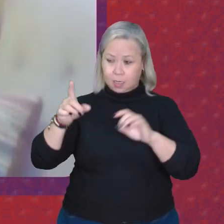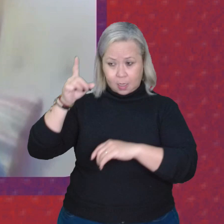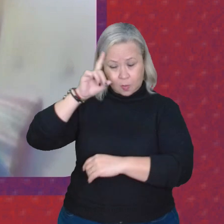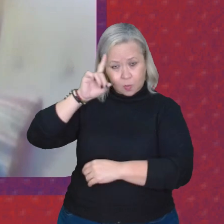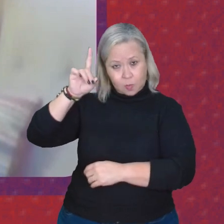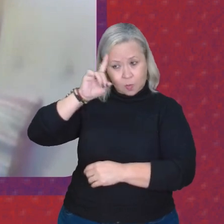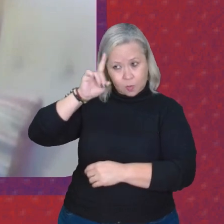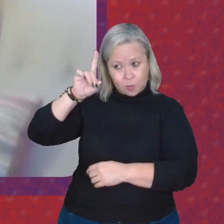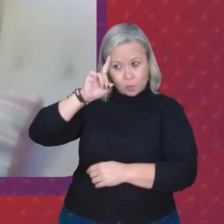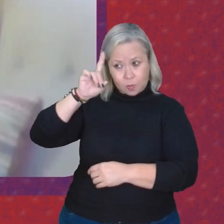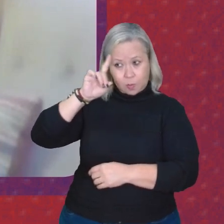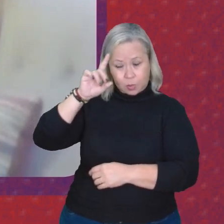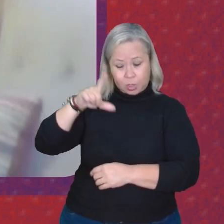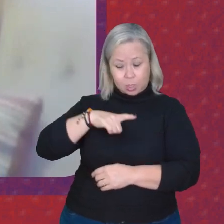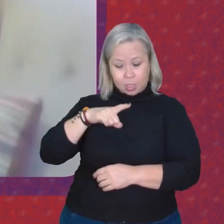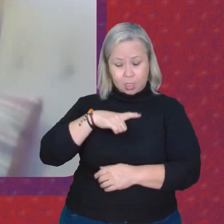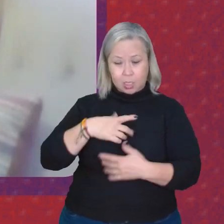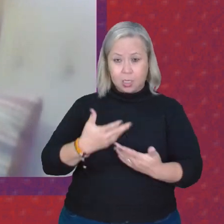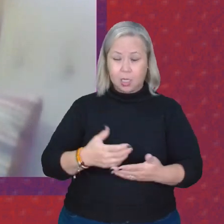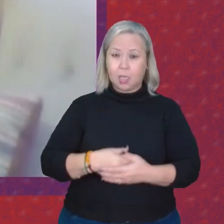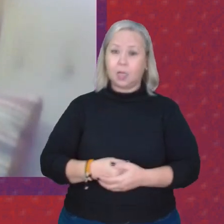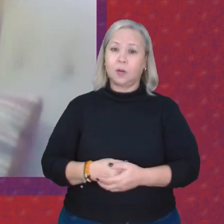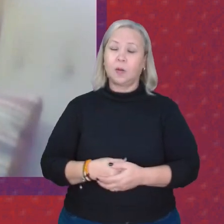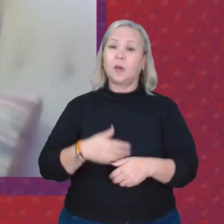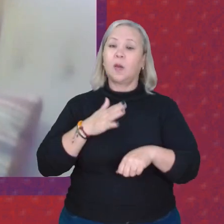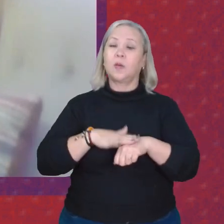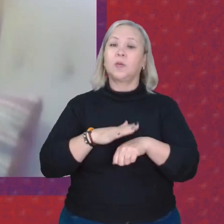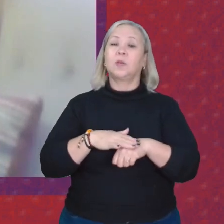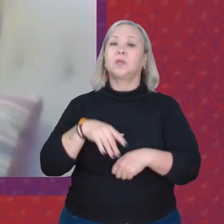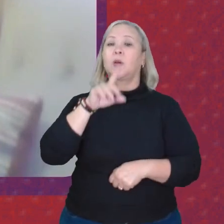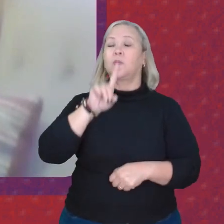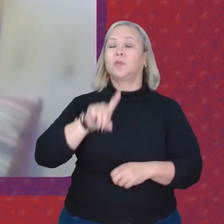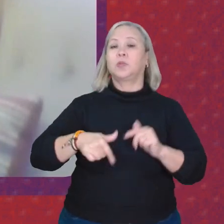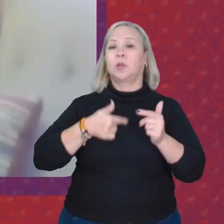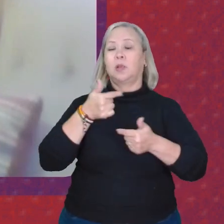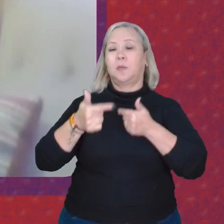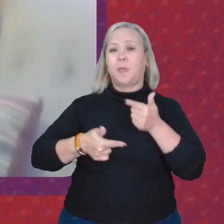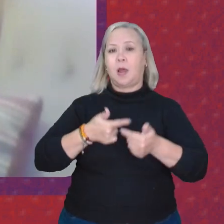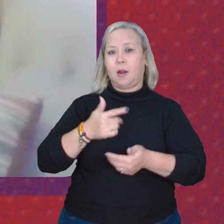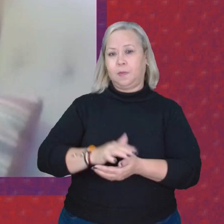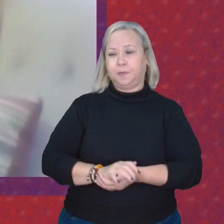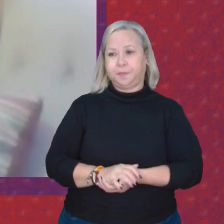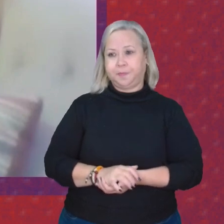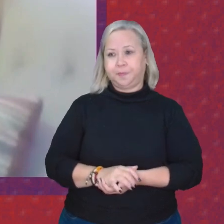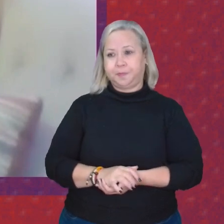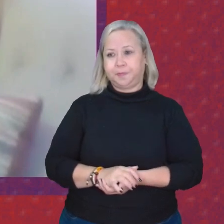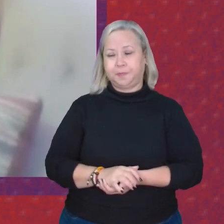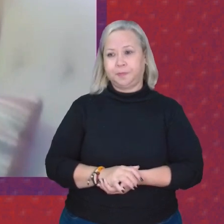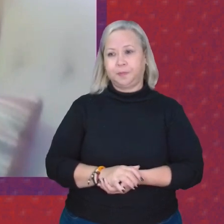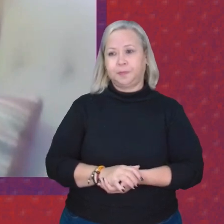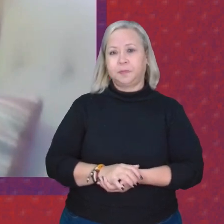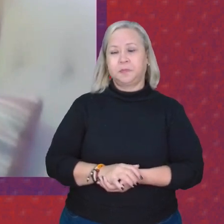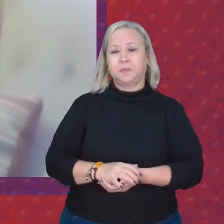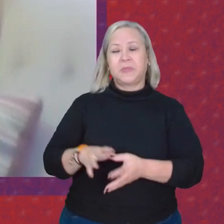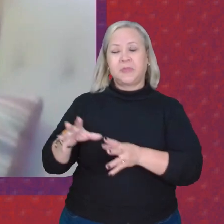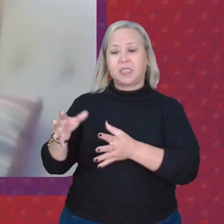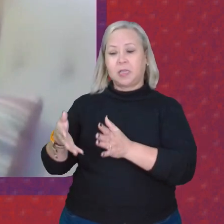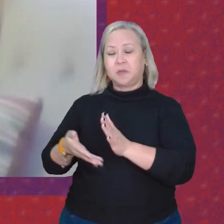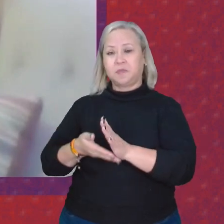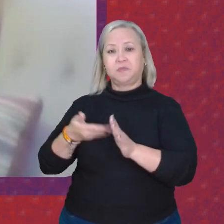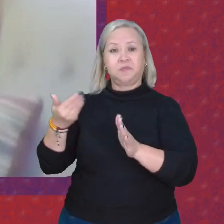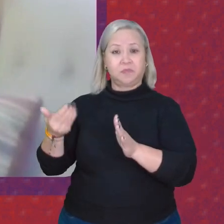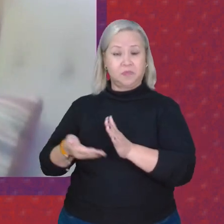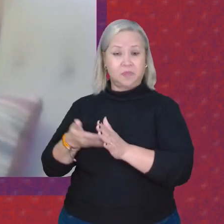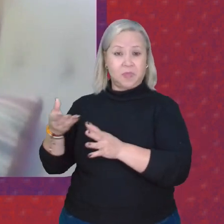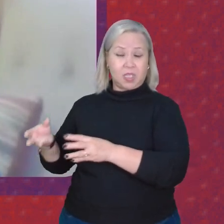né, tendo o seu direito ao trabalho sendo retirado